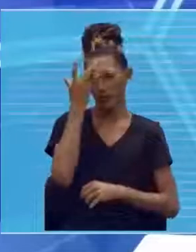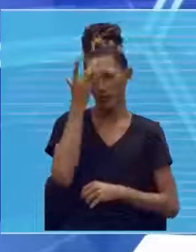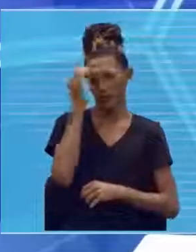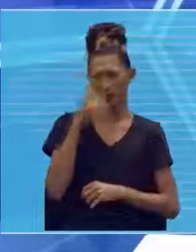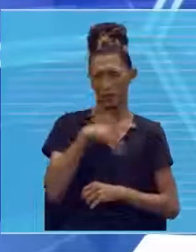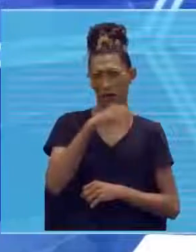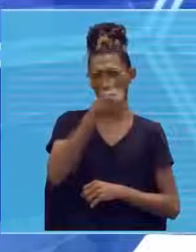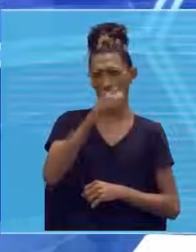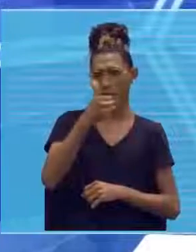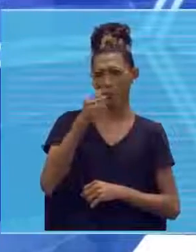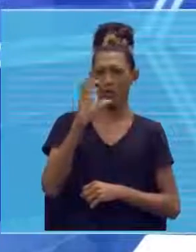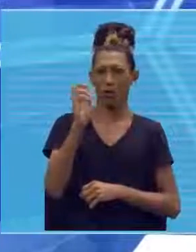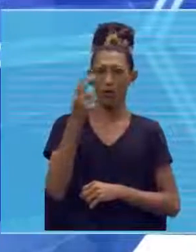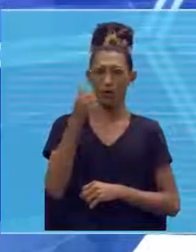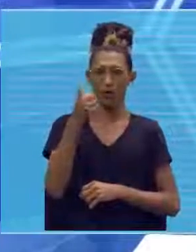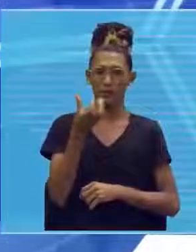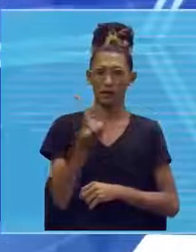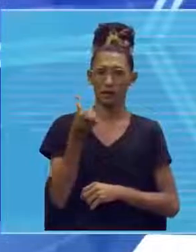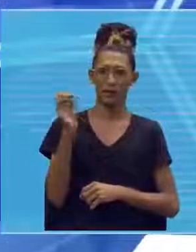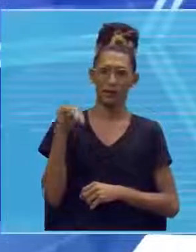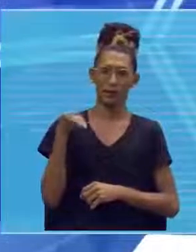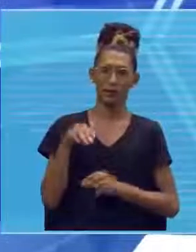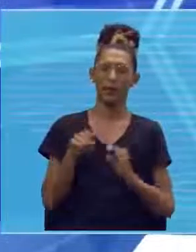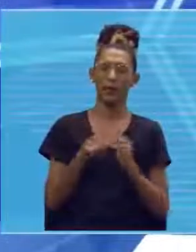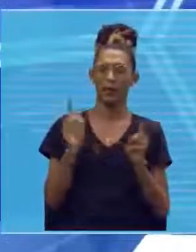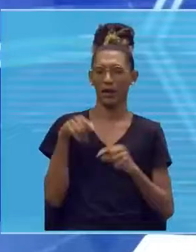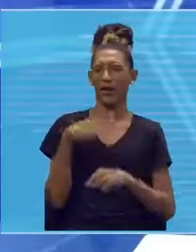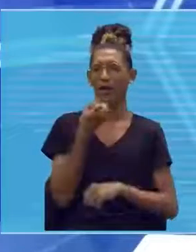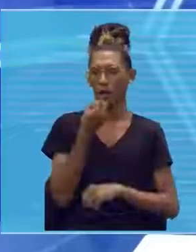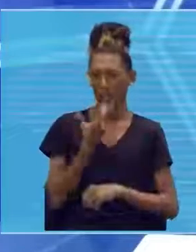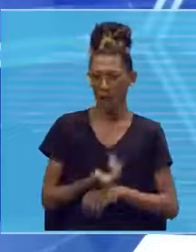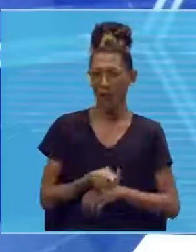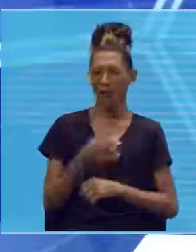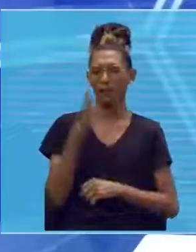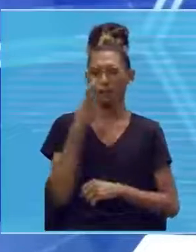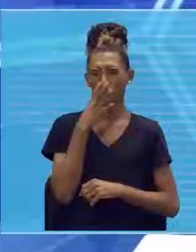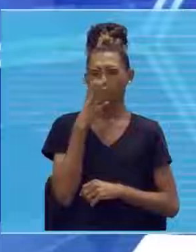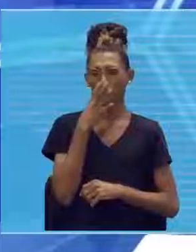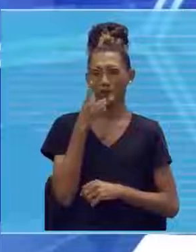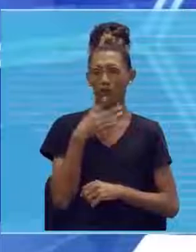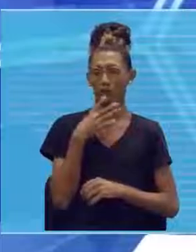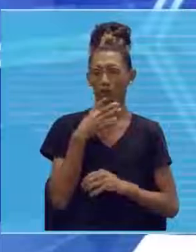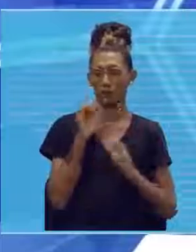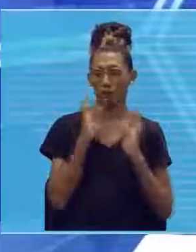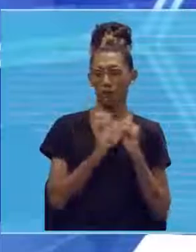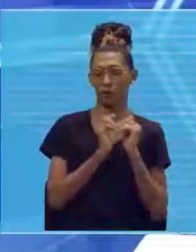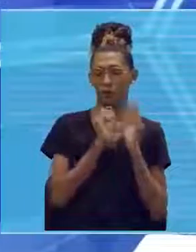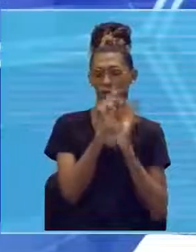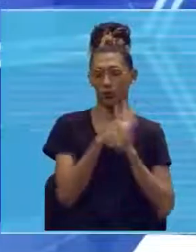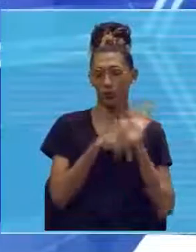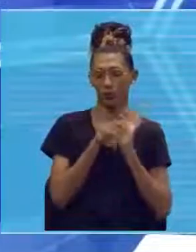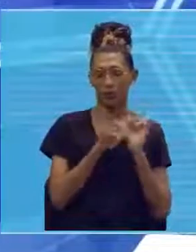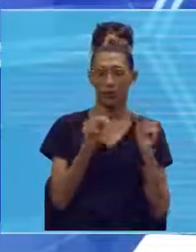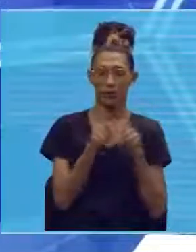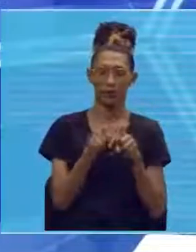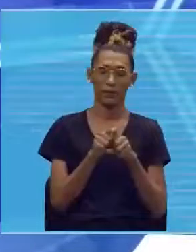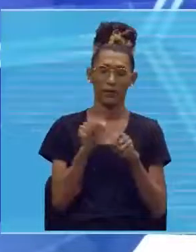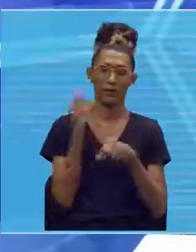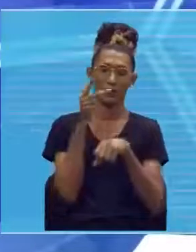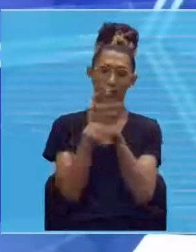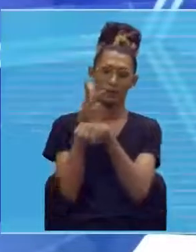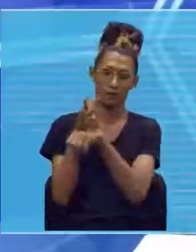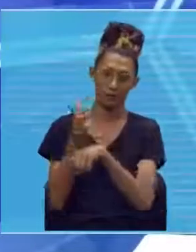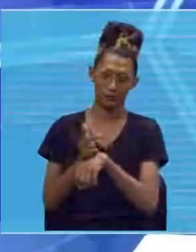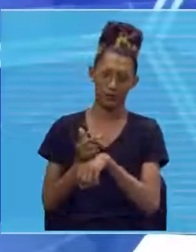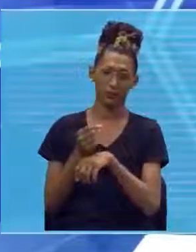tem entre 11 e 16 minutos mas vale muito a pena conhecer esse projeto né E esses vídeos